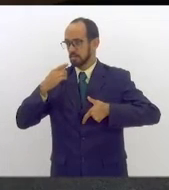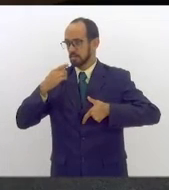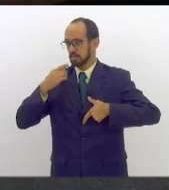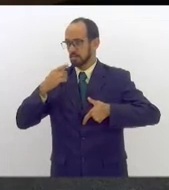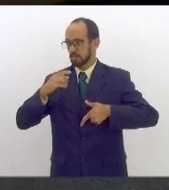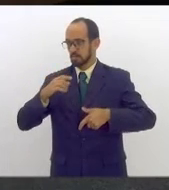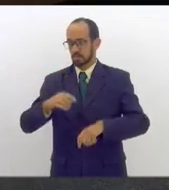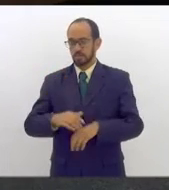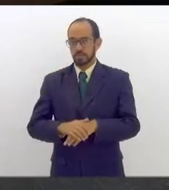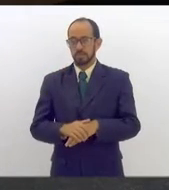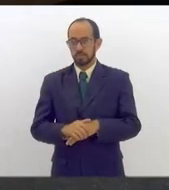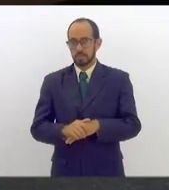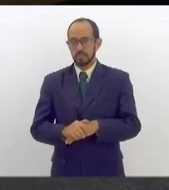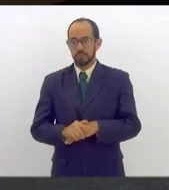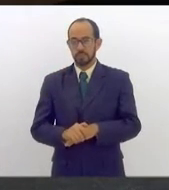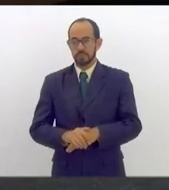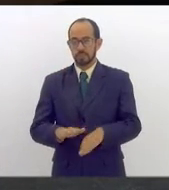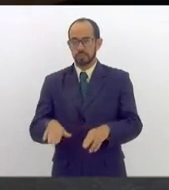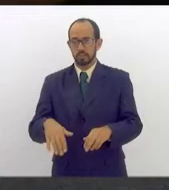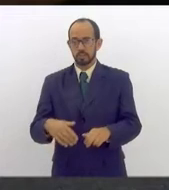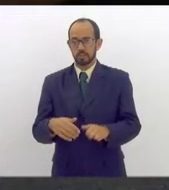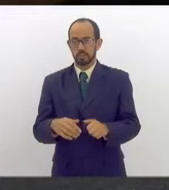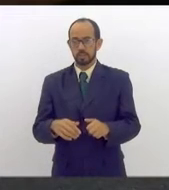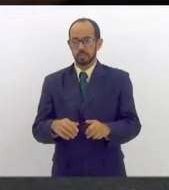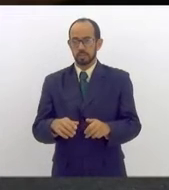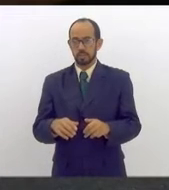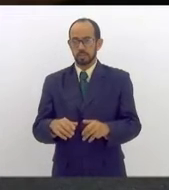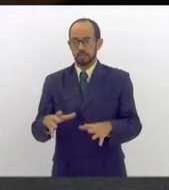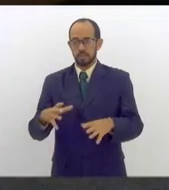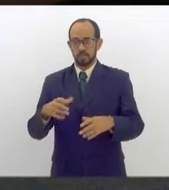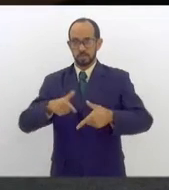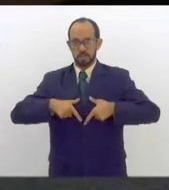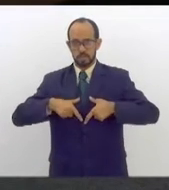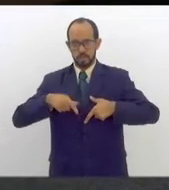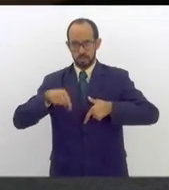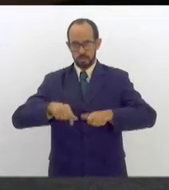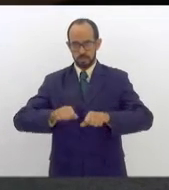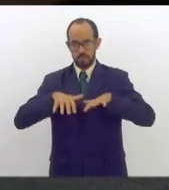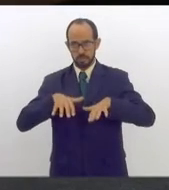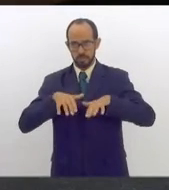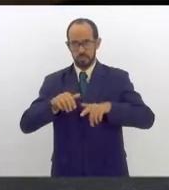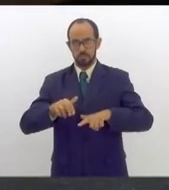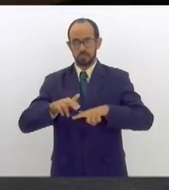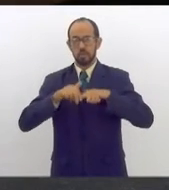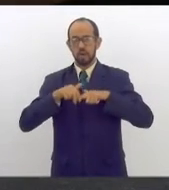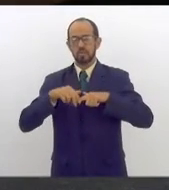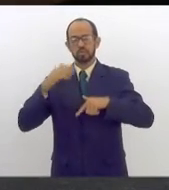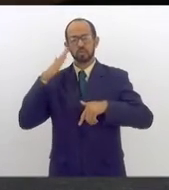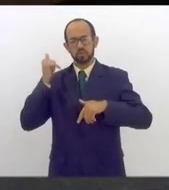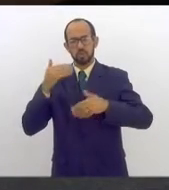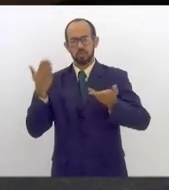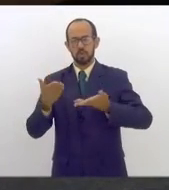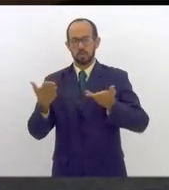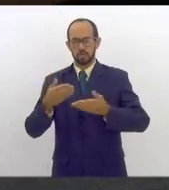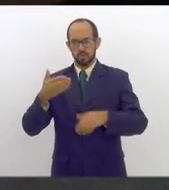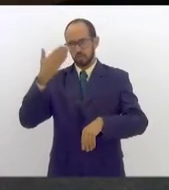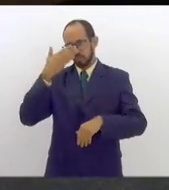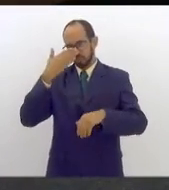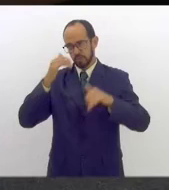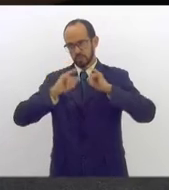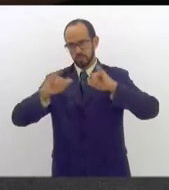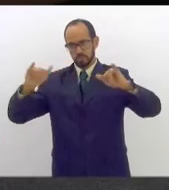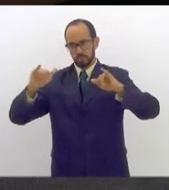desde que não dê a medalha aqui em plenário. Como eu soube disso hoje, como eu não vi isso